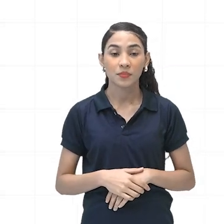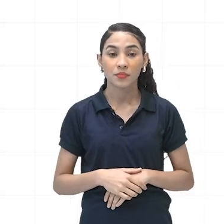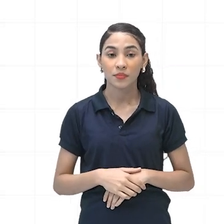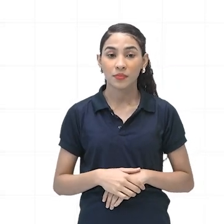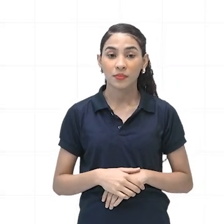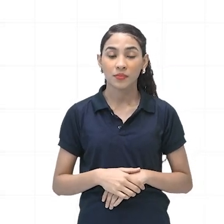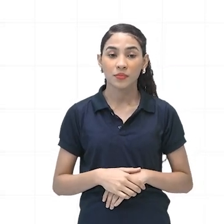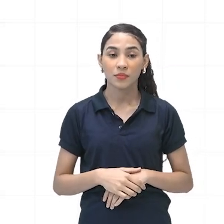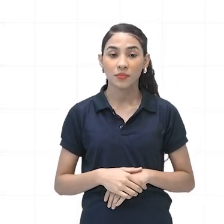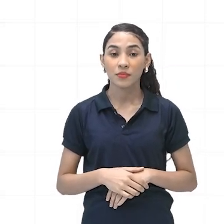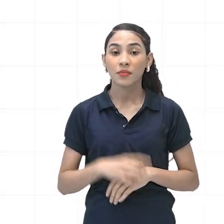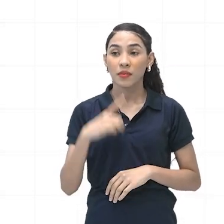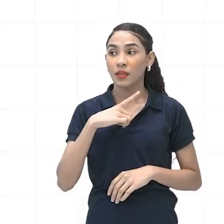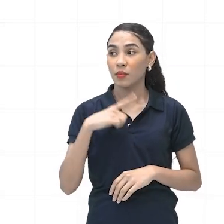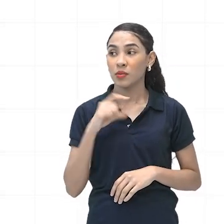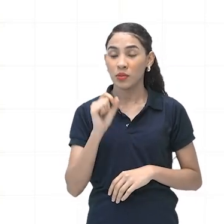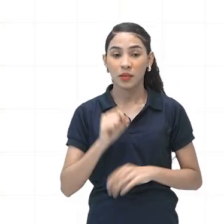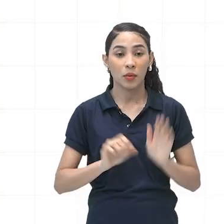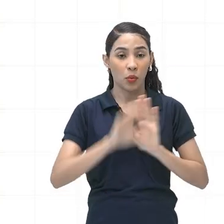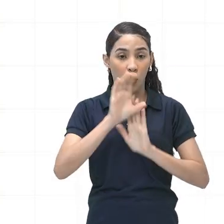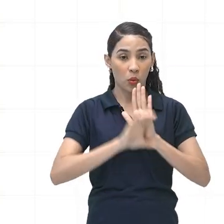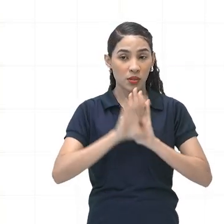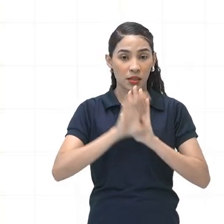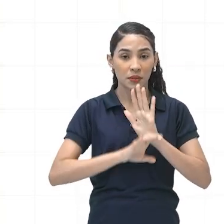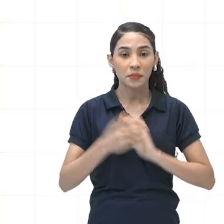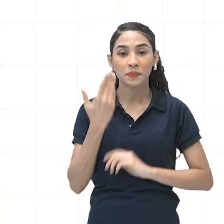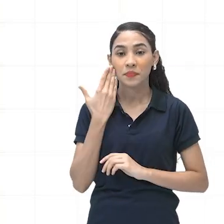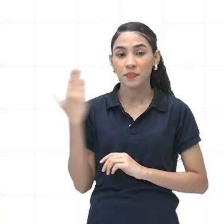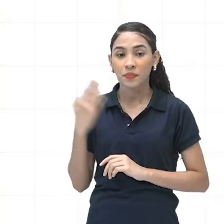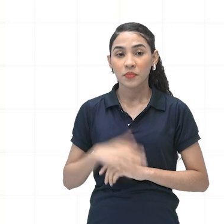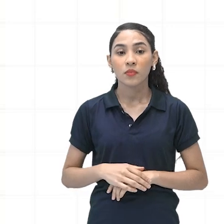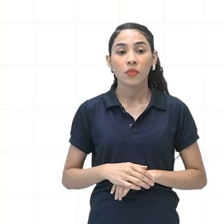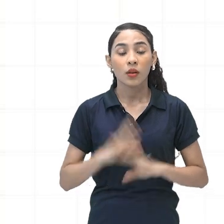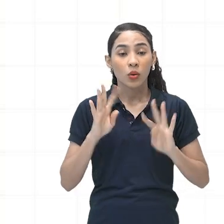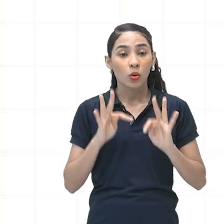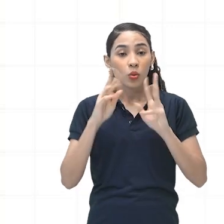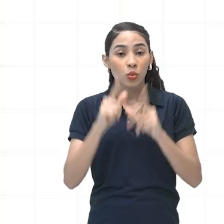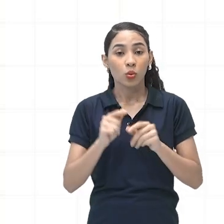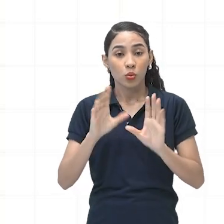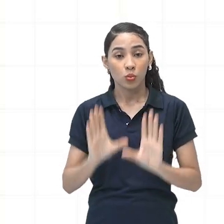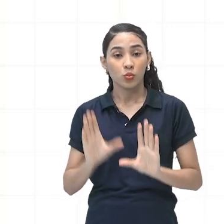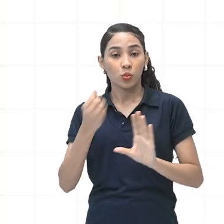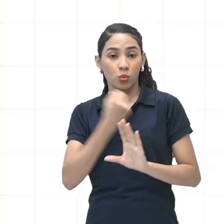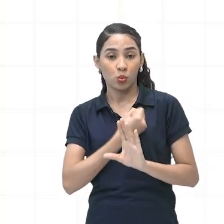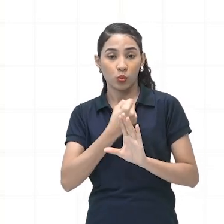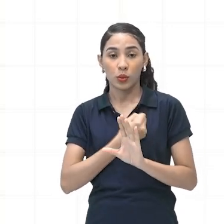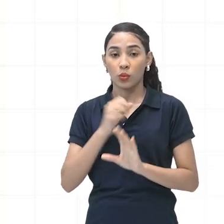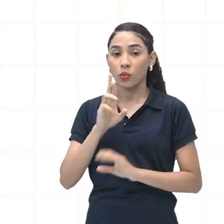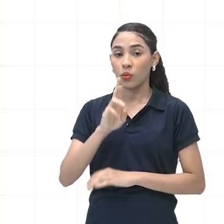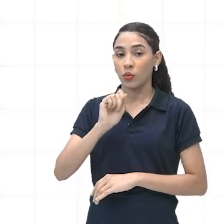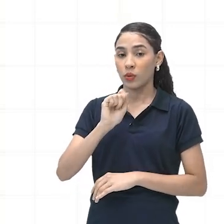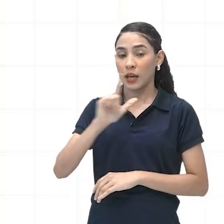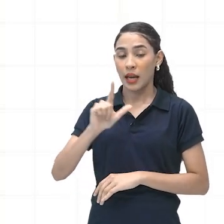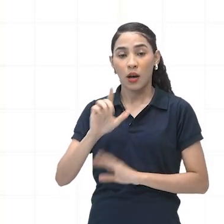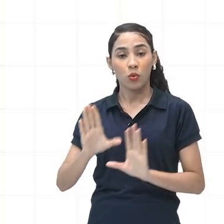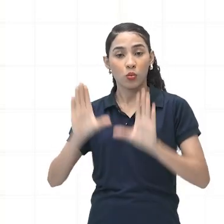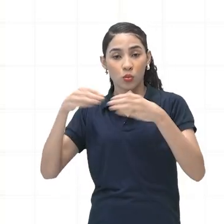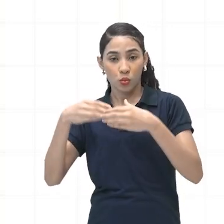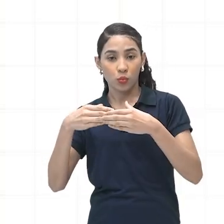Pois bem, temos aqui a definição. Todo número real A, positivo,